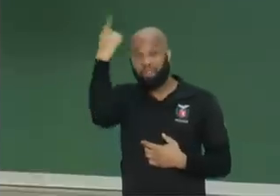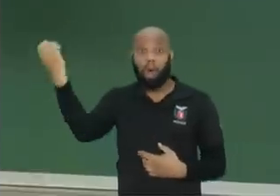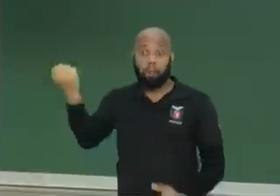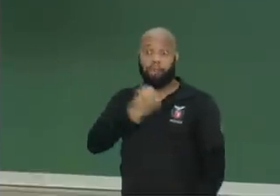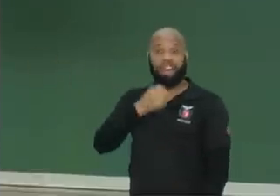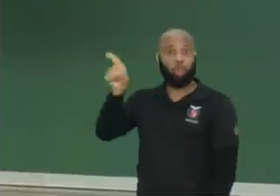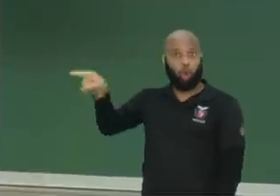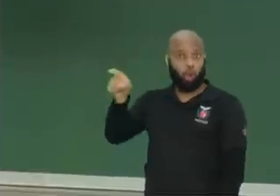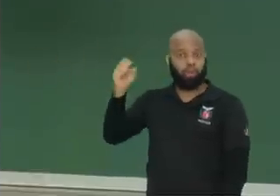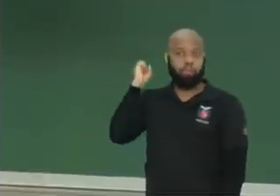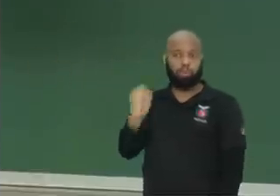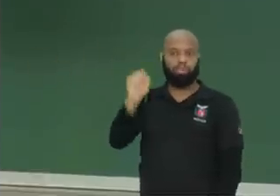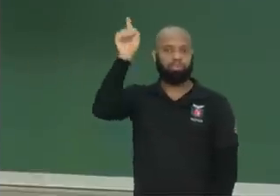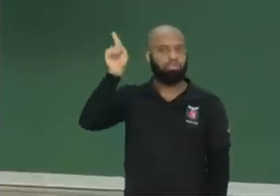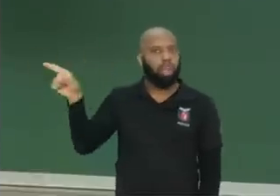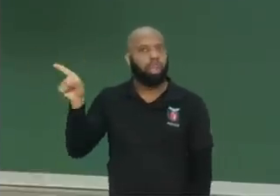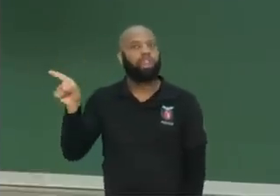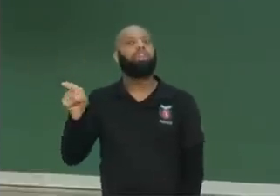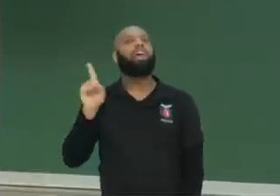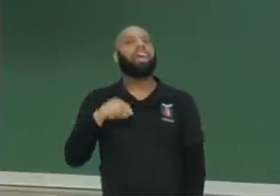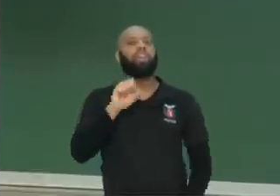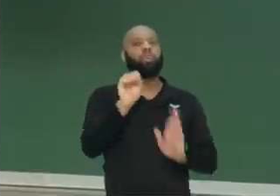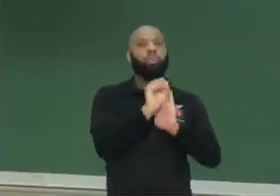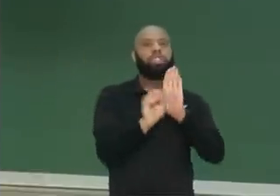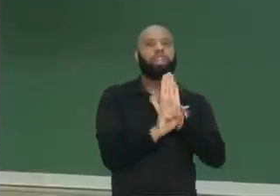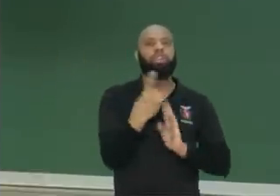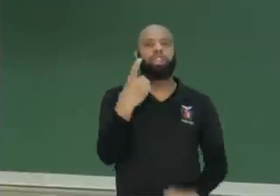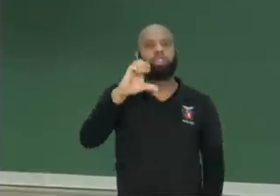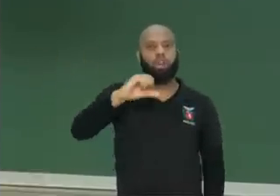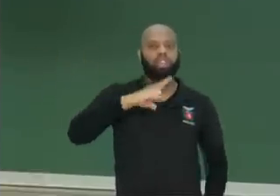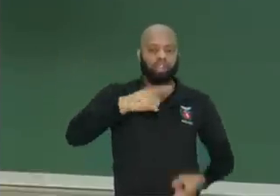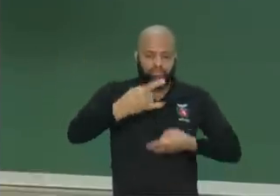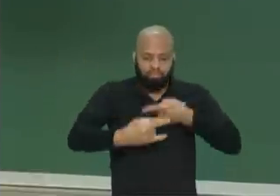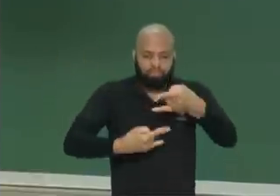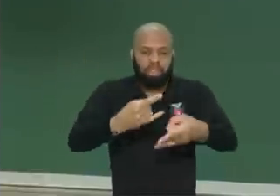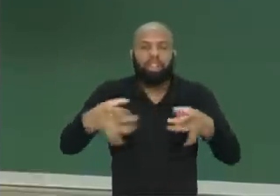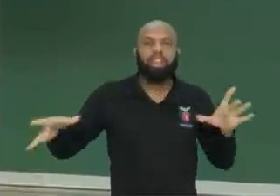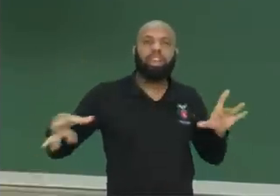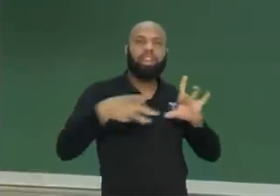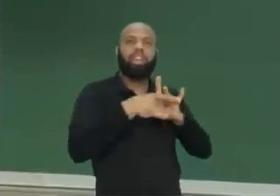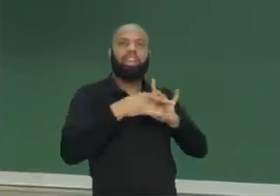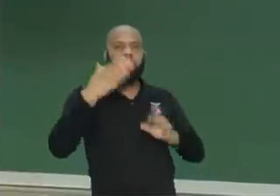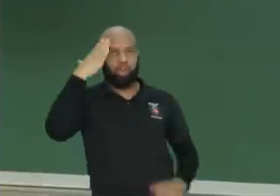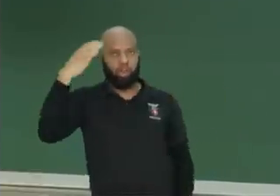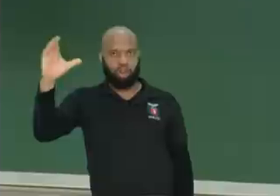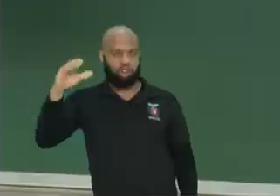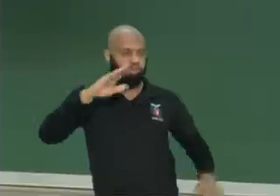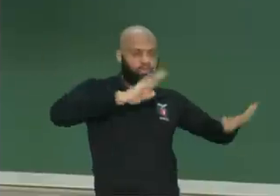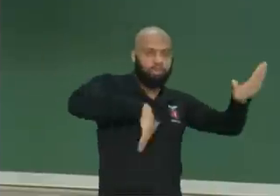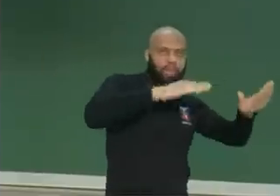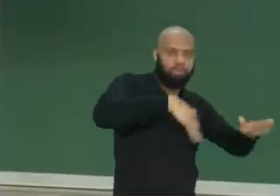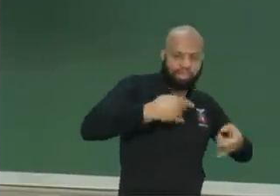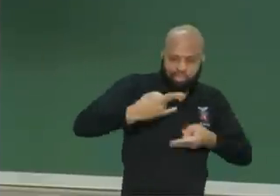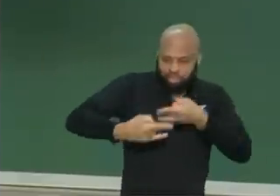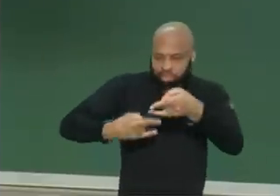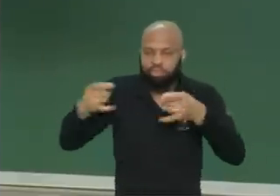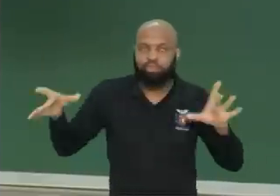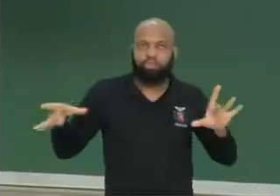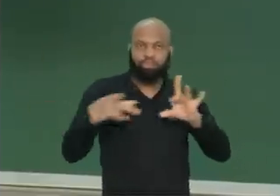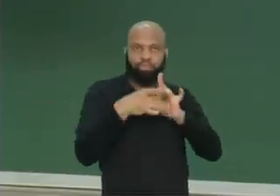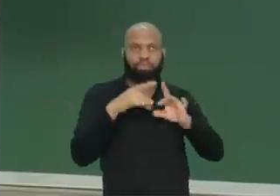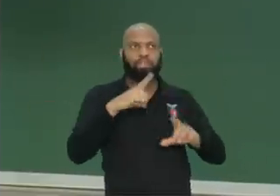assassinado no final do século XIX, na estrada de ferro que liga Curitiba ao litoral. Ele